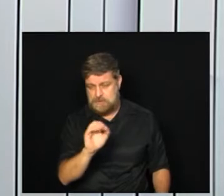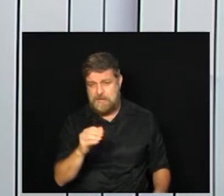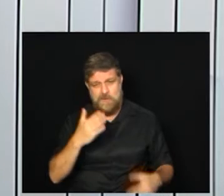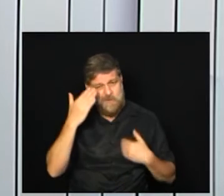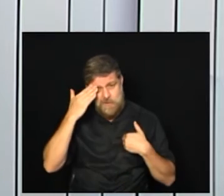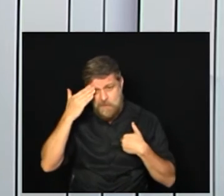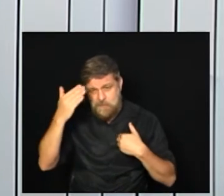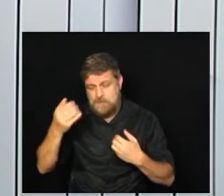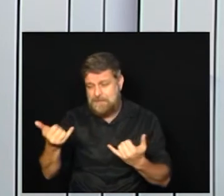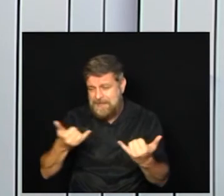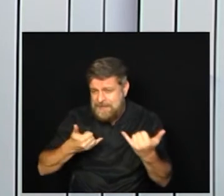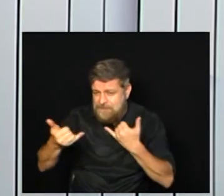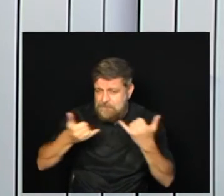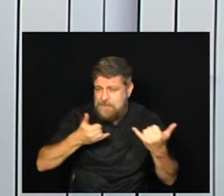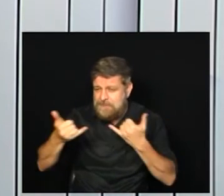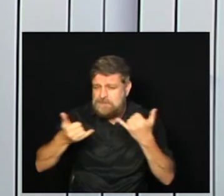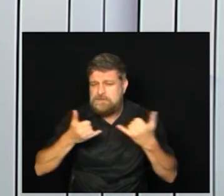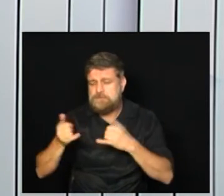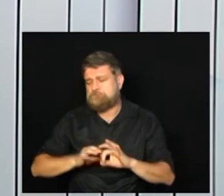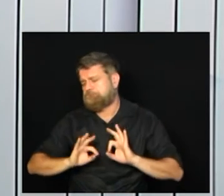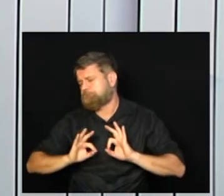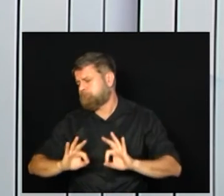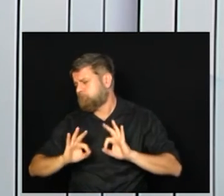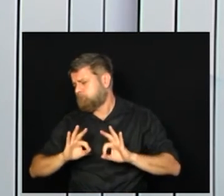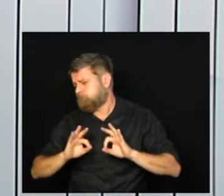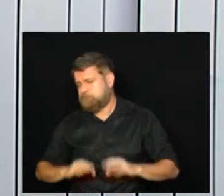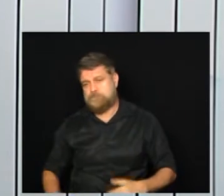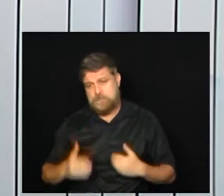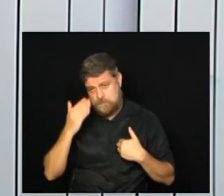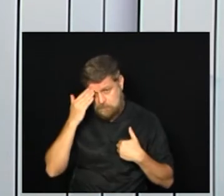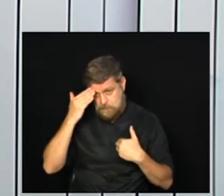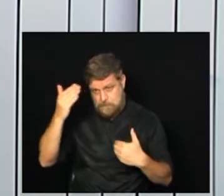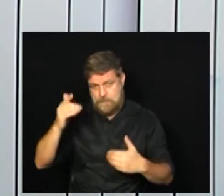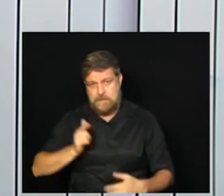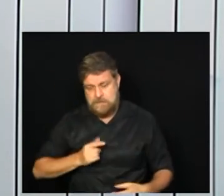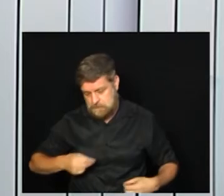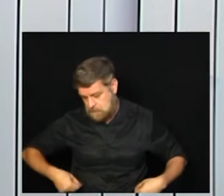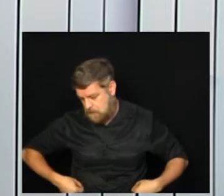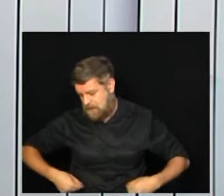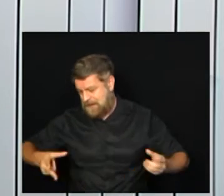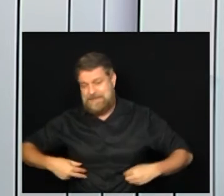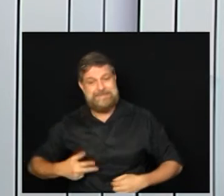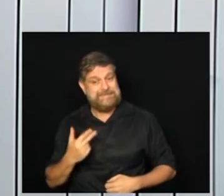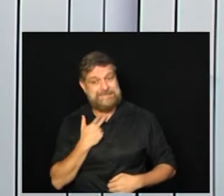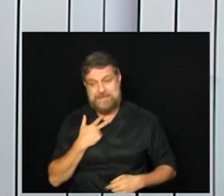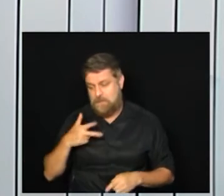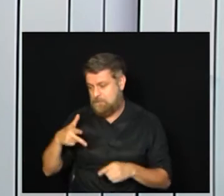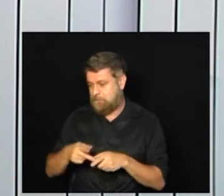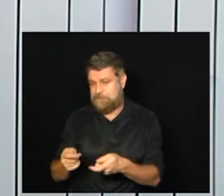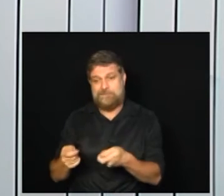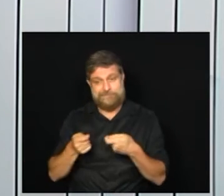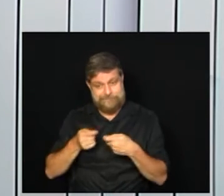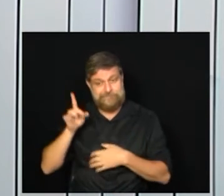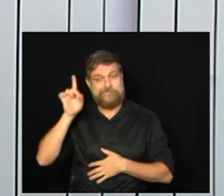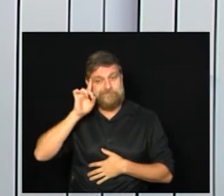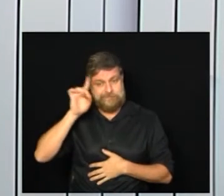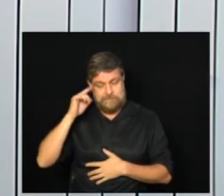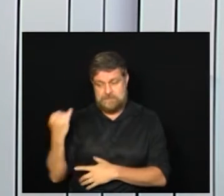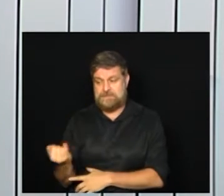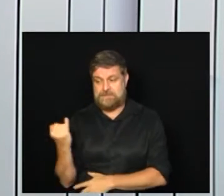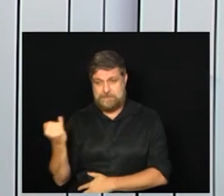pode fazer além de só fazer um post na internet? Será que você não poderia também estar doando um prato de comida? Será que você não poderia